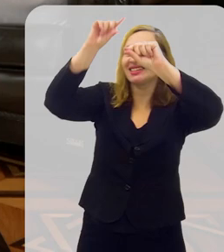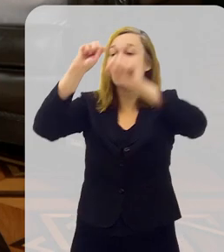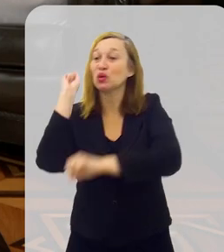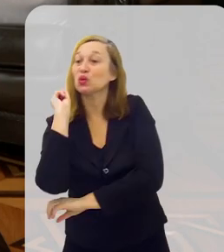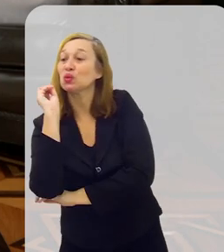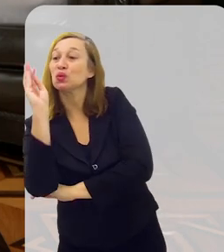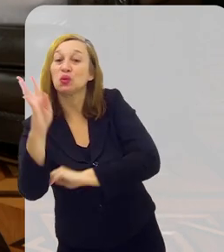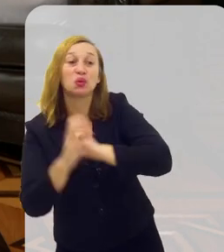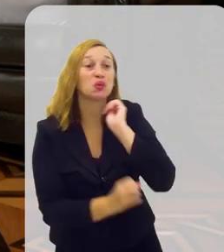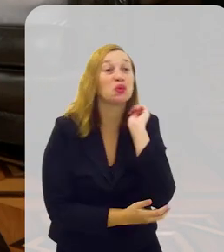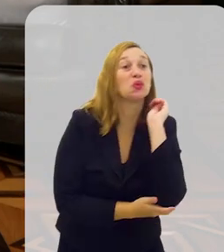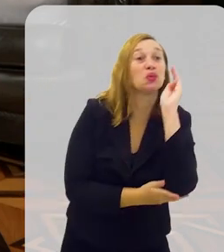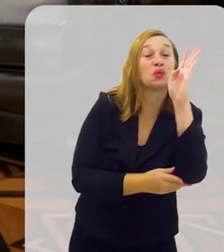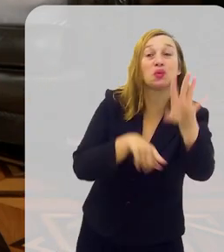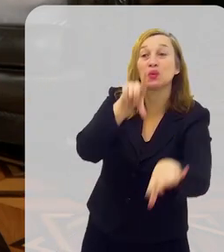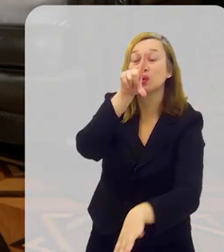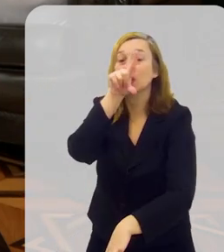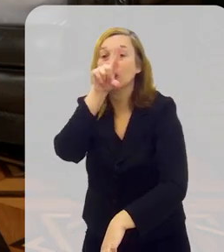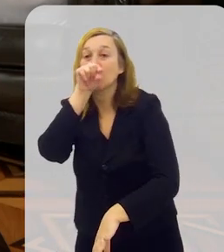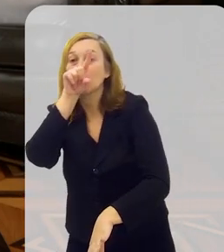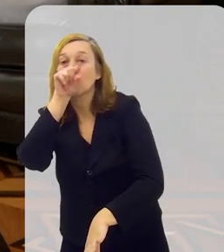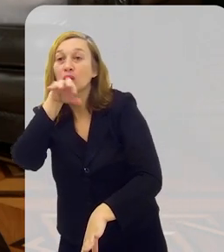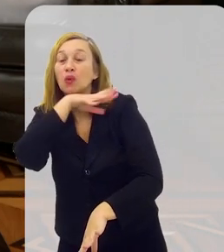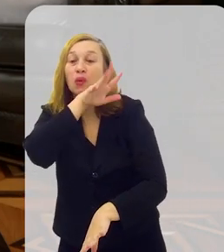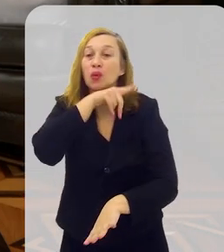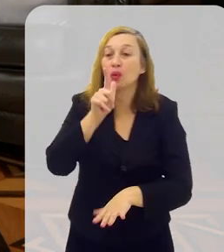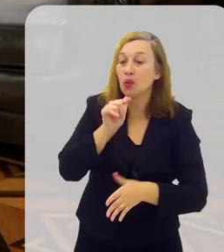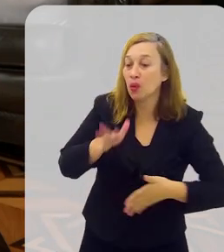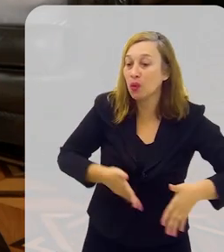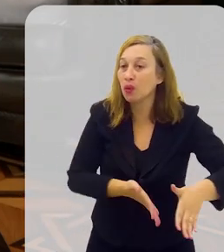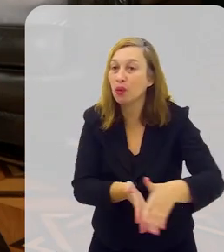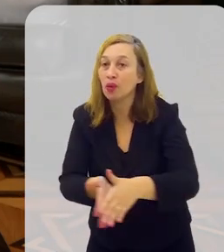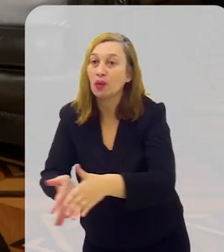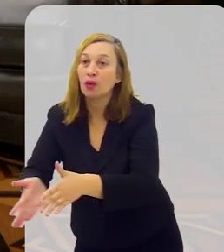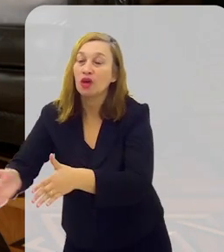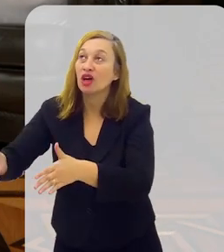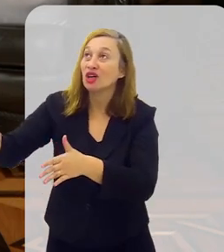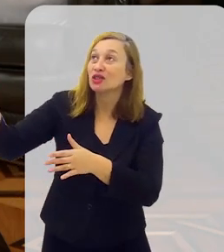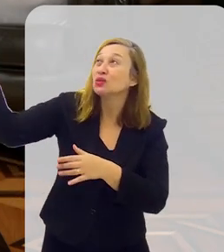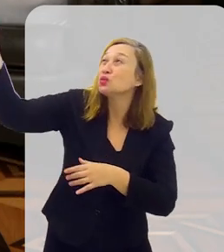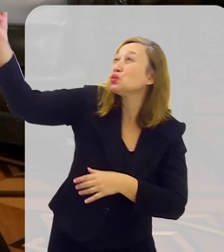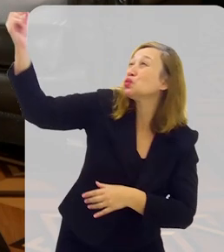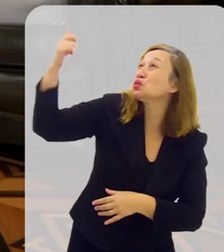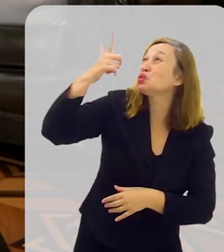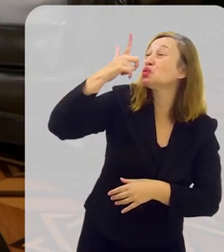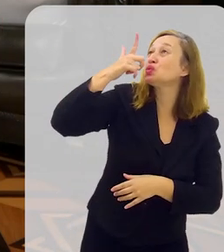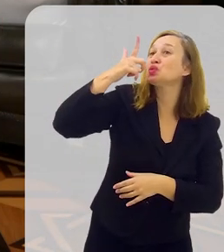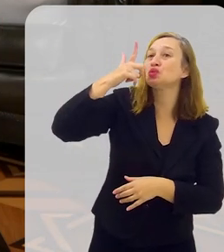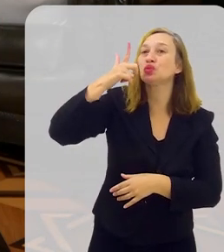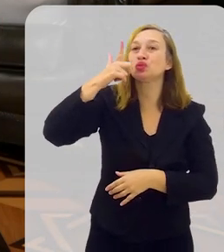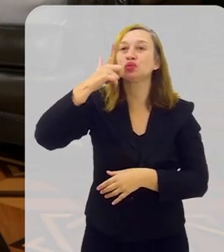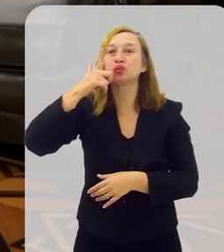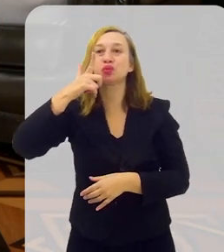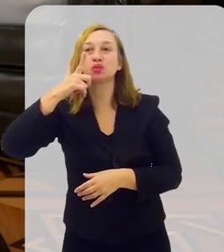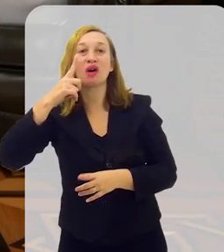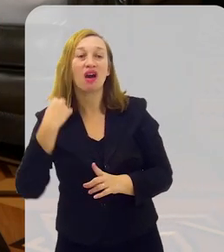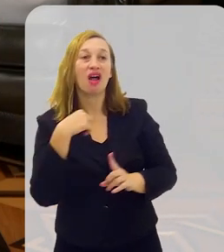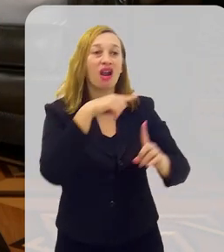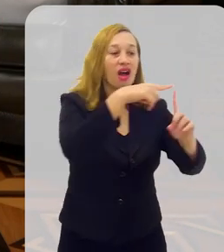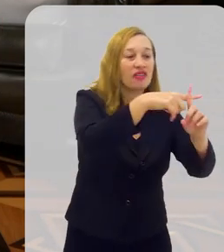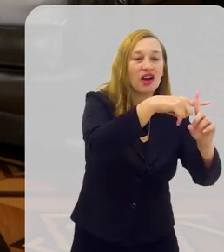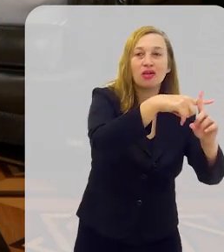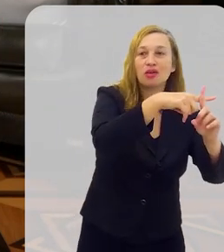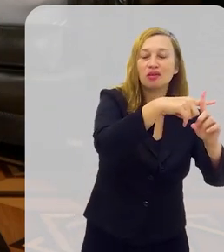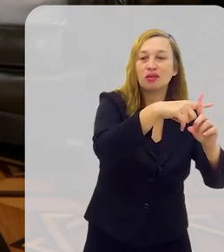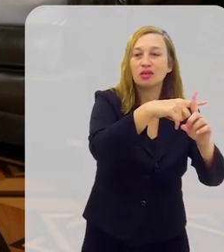céu, e as estrelas, fauna, flora, rios, mar,